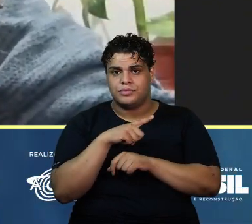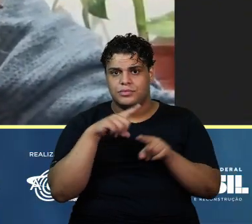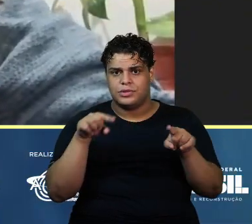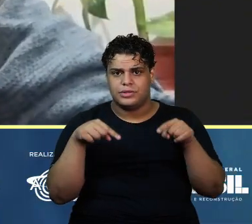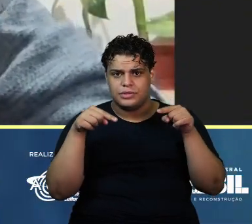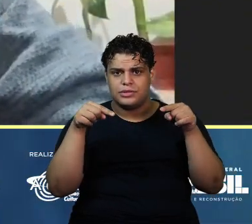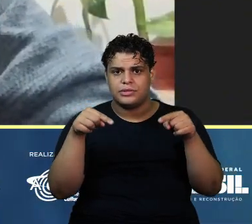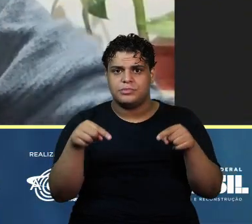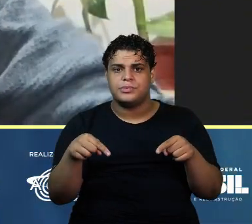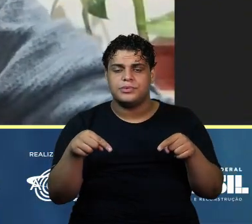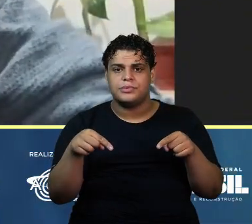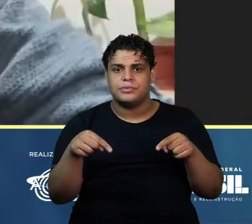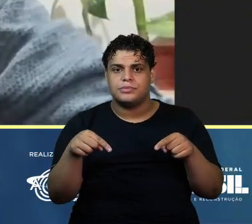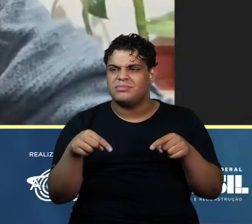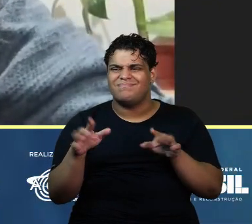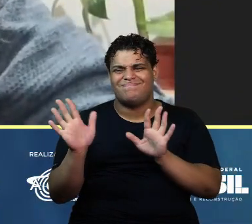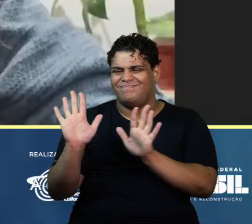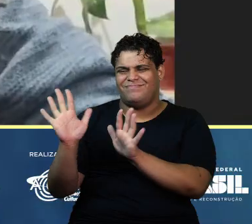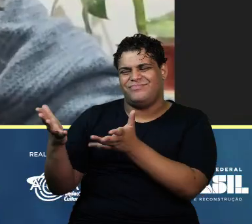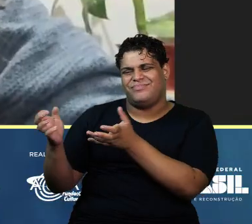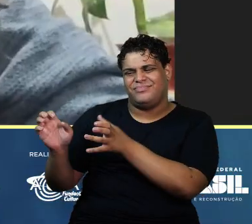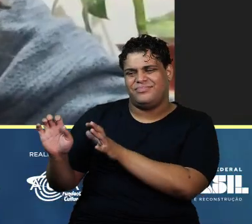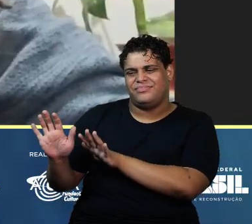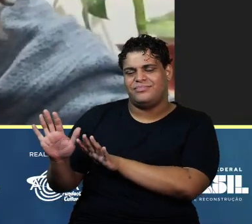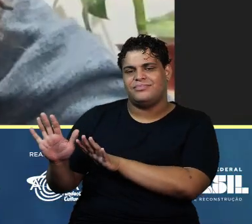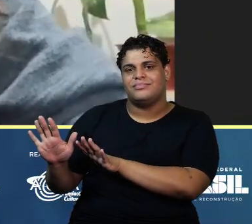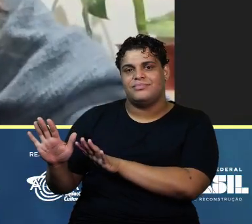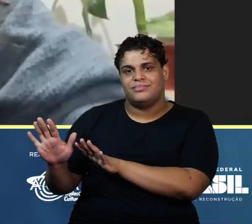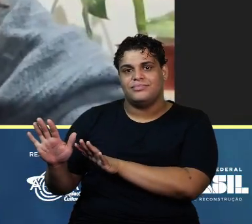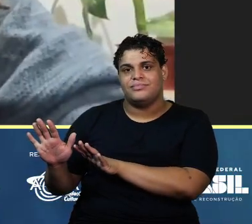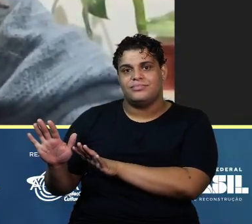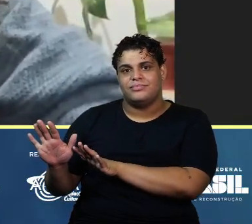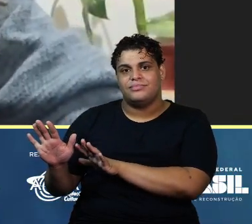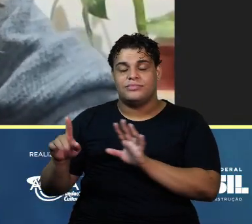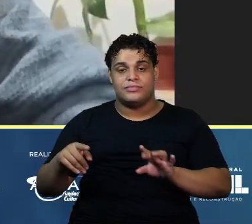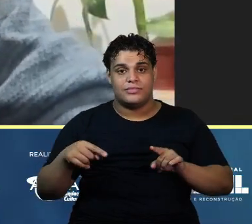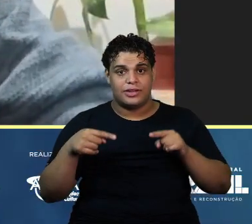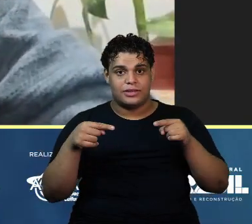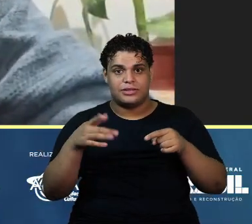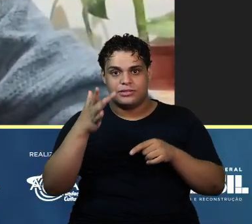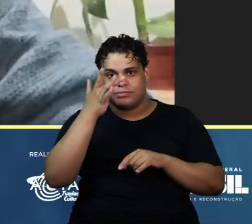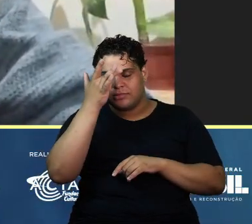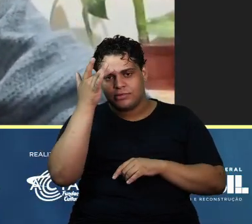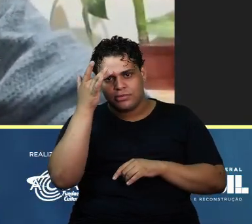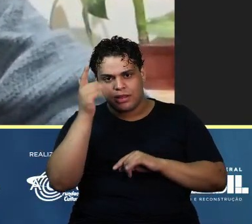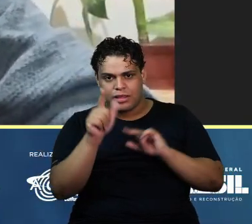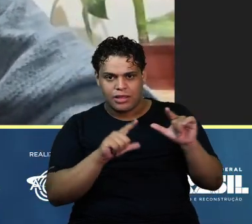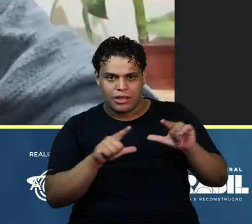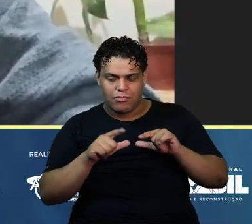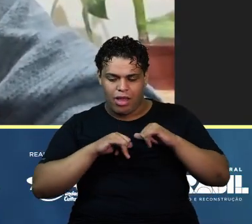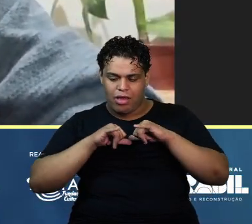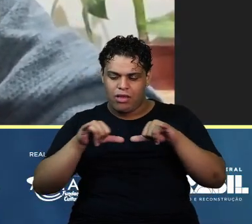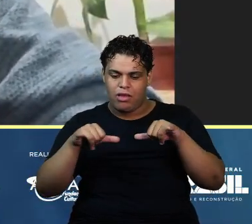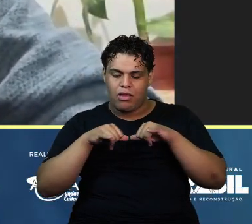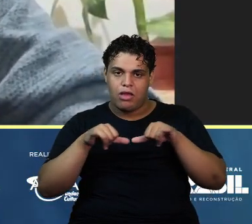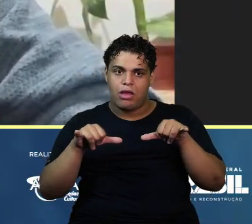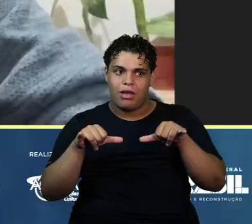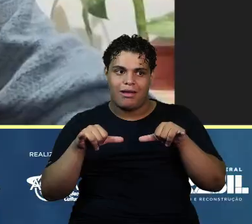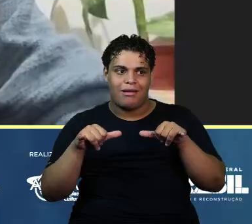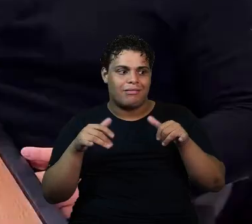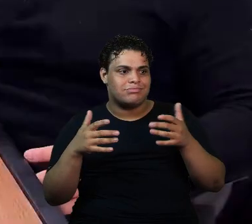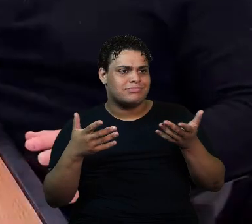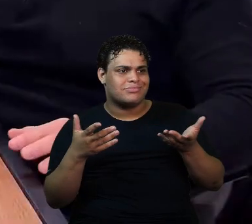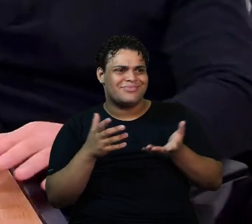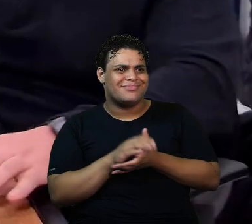hábito de recusar a sacola plástica no mercado, a reação das pessoas que trabalhavam no mercado era uma coisa